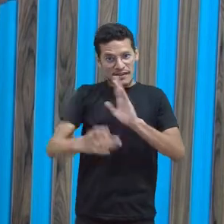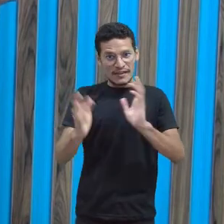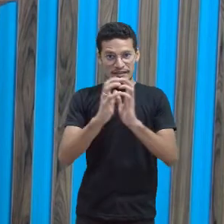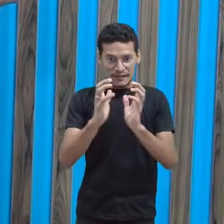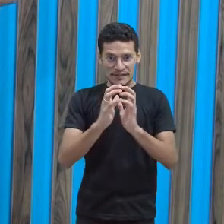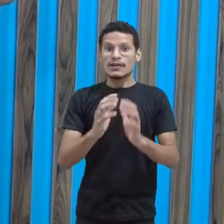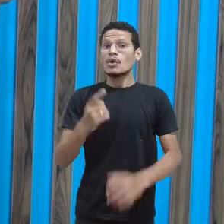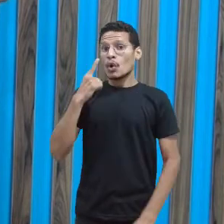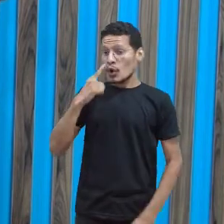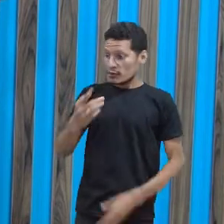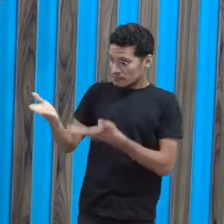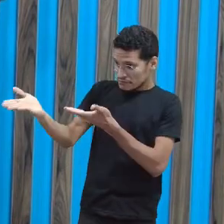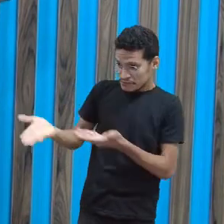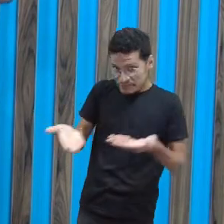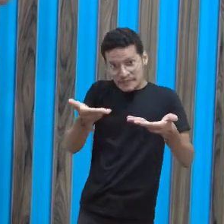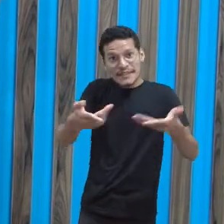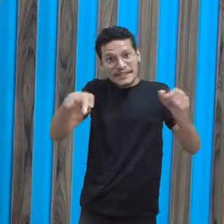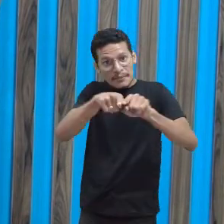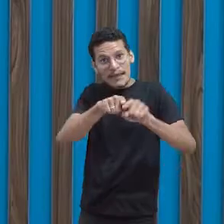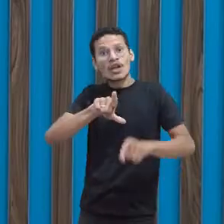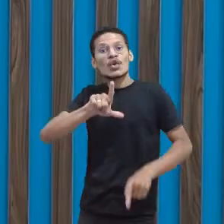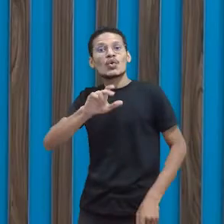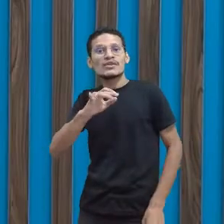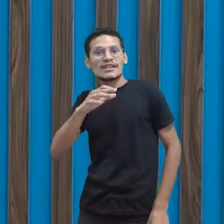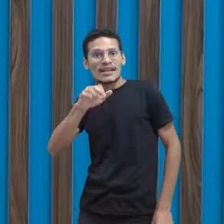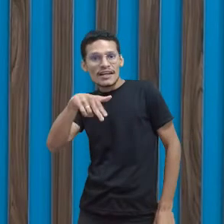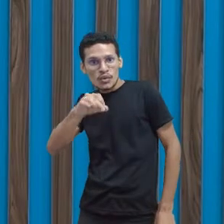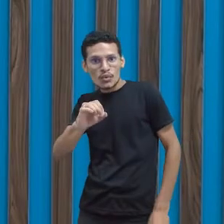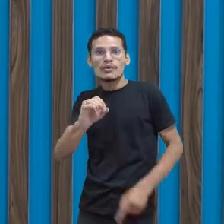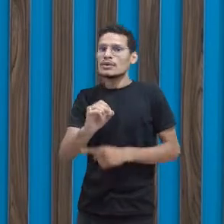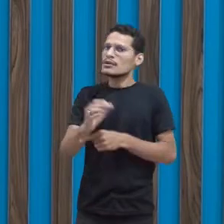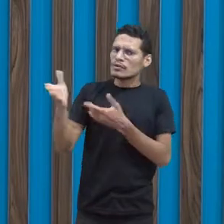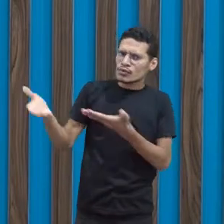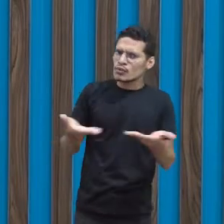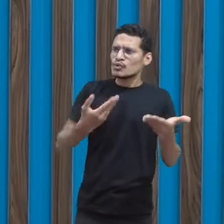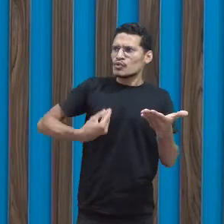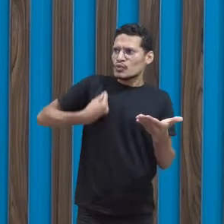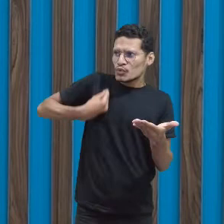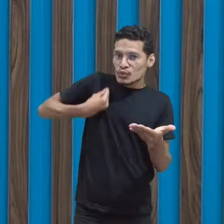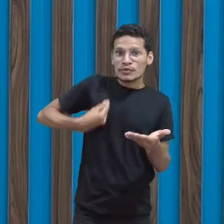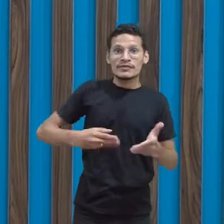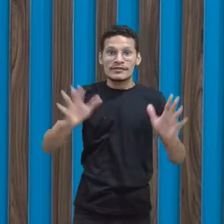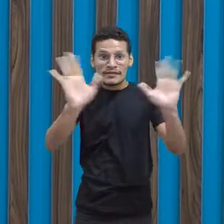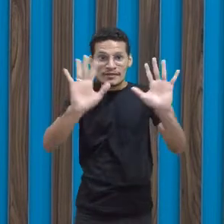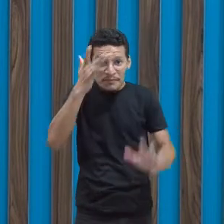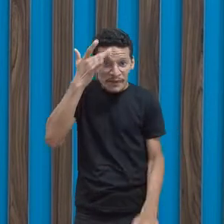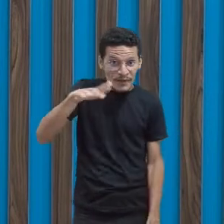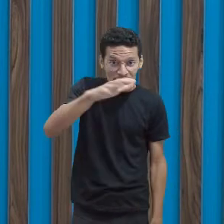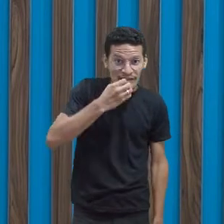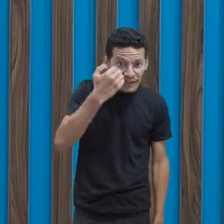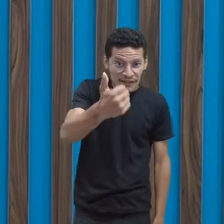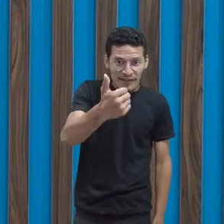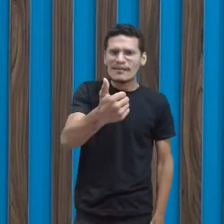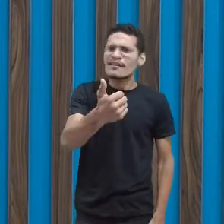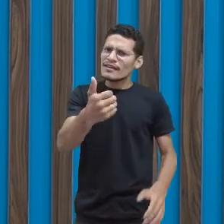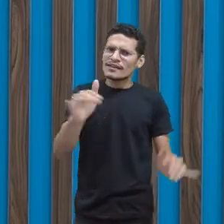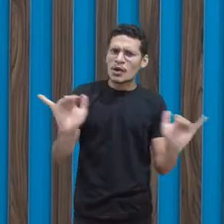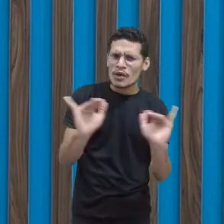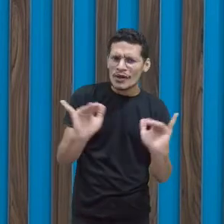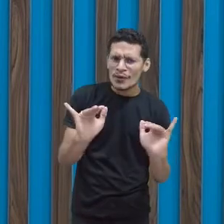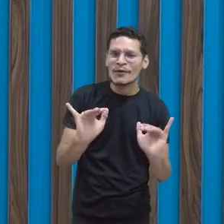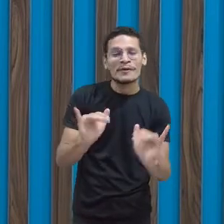meu camarada, professor Luciano, que está aqui conosco. Professor Luciano. E aí, pessoal, tudo bom? Tudo